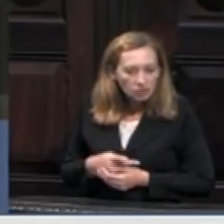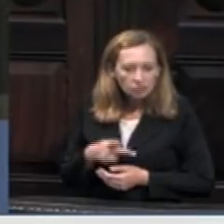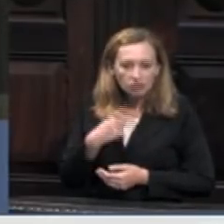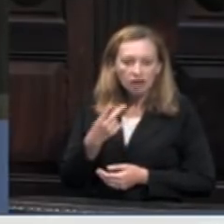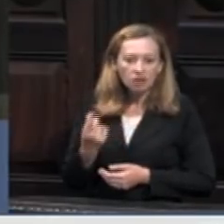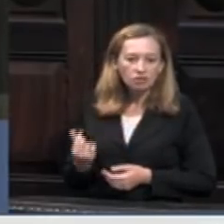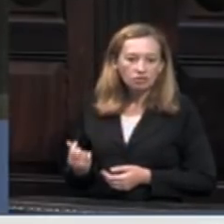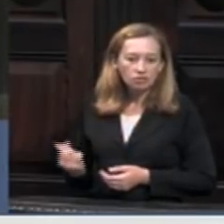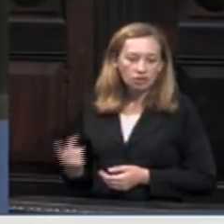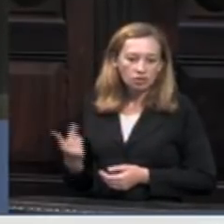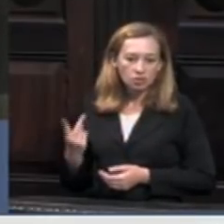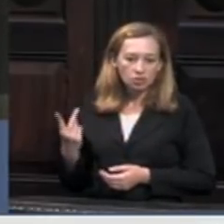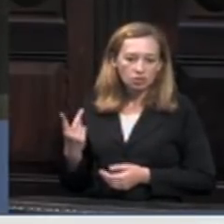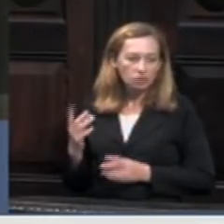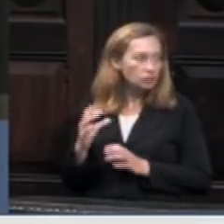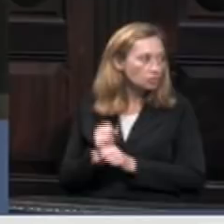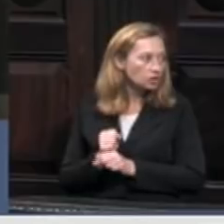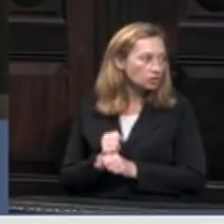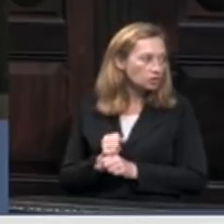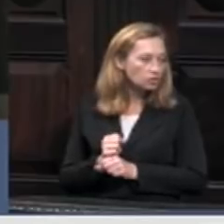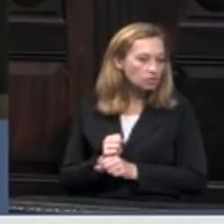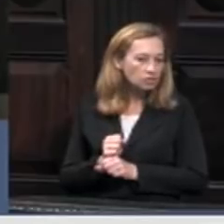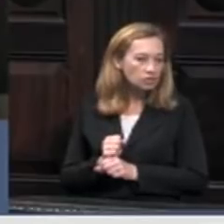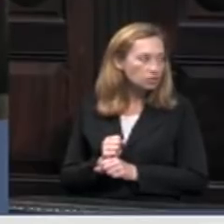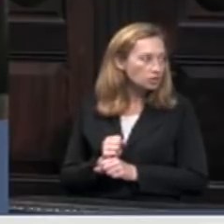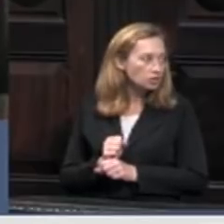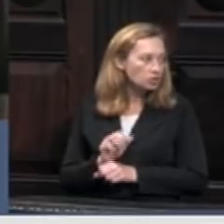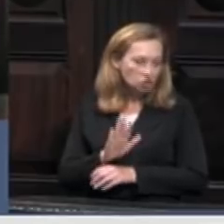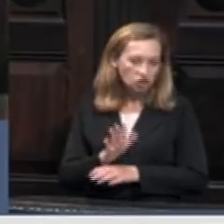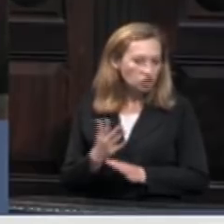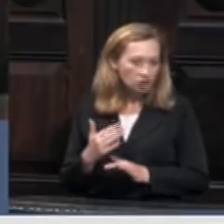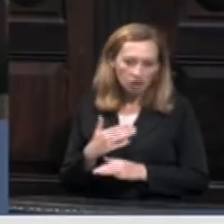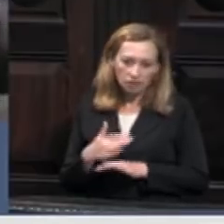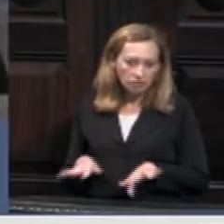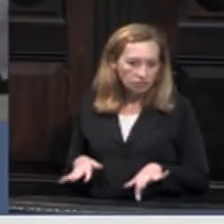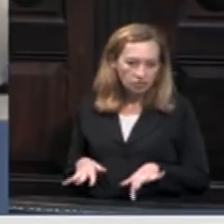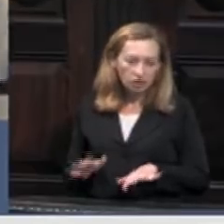Não, já encerrei aquela sessão, vou abrir essa ordinária.